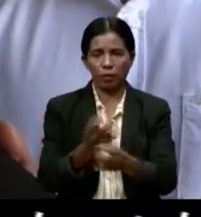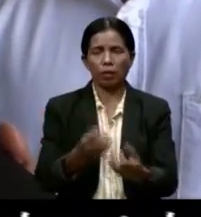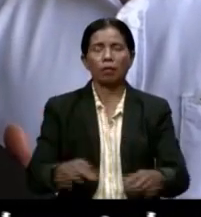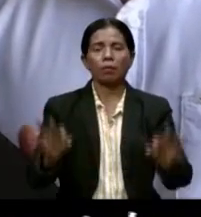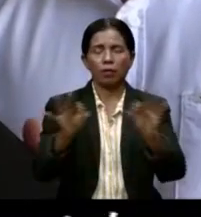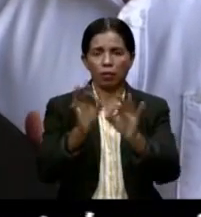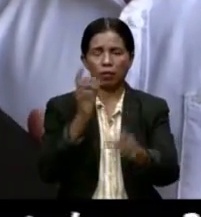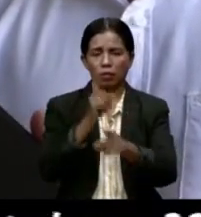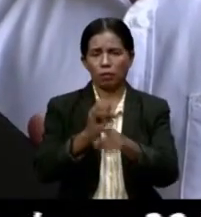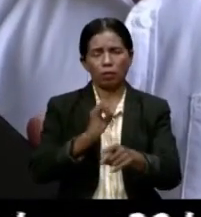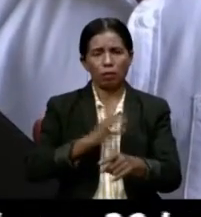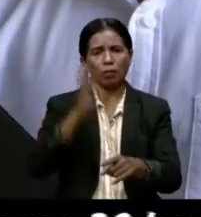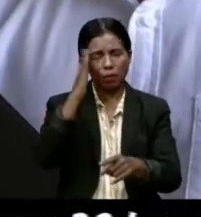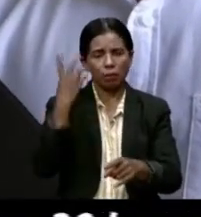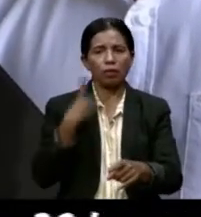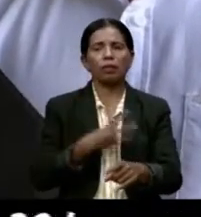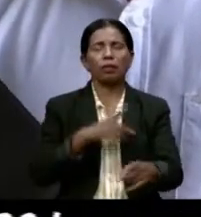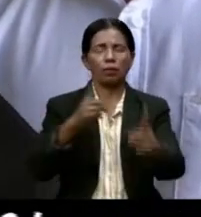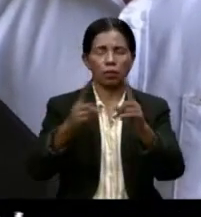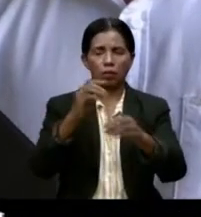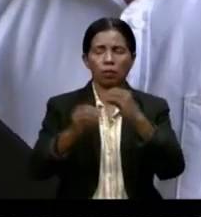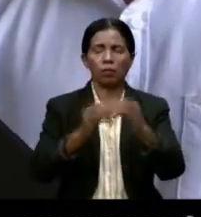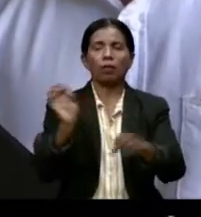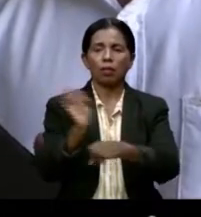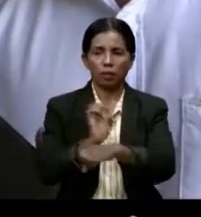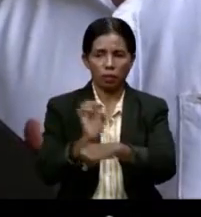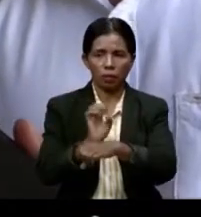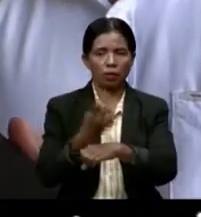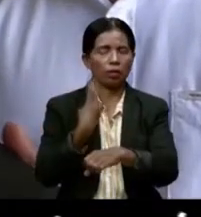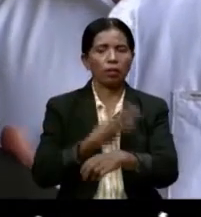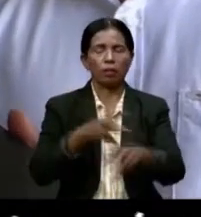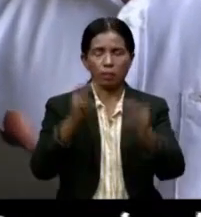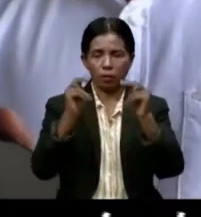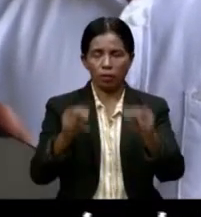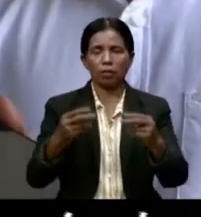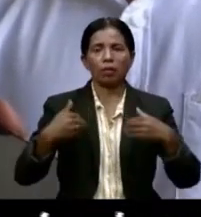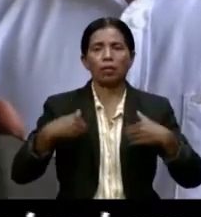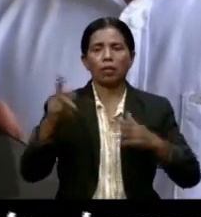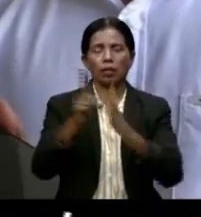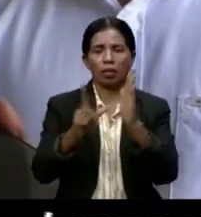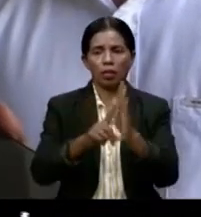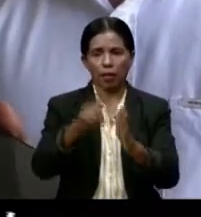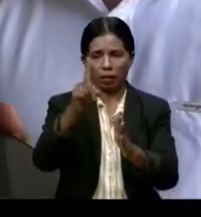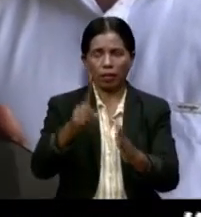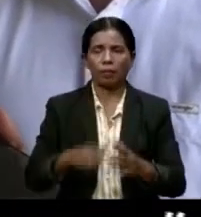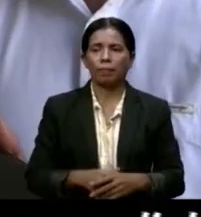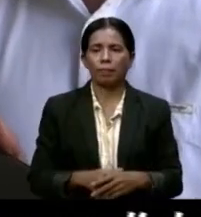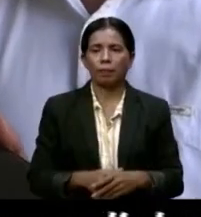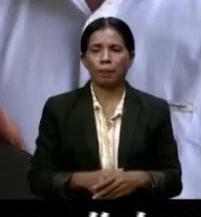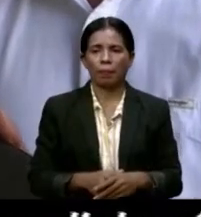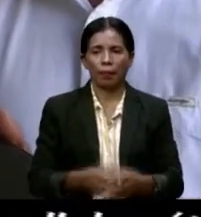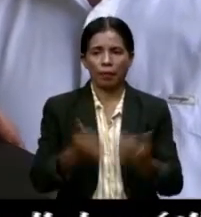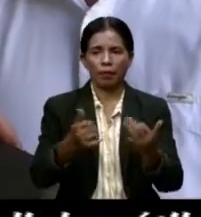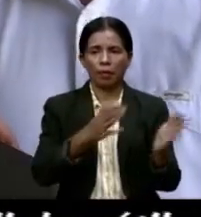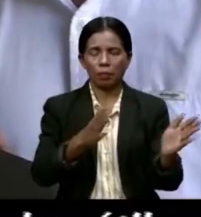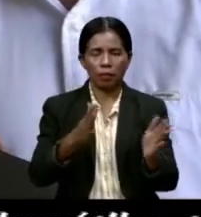tamba aonen ta kulia kona ba diversificação economia ne precisa ia mata dalang ida ia base legal ida ne be ida ne